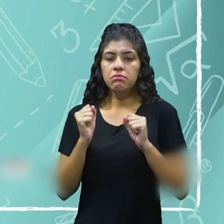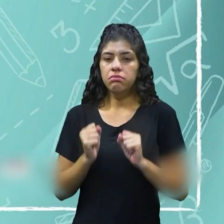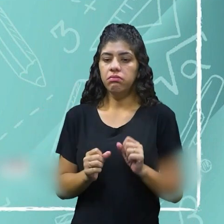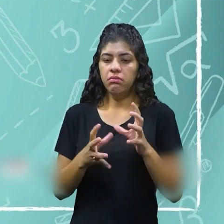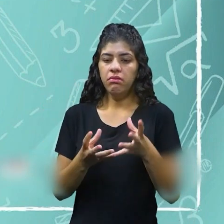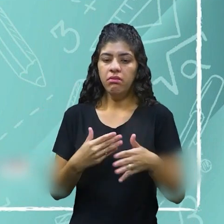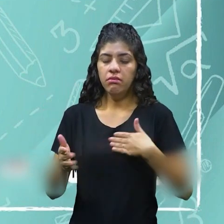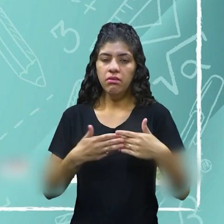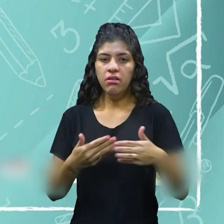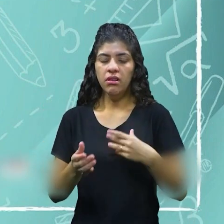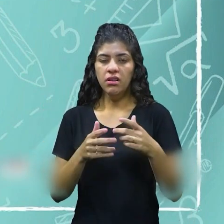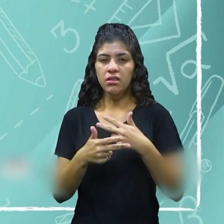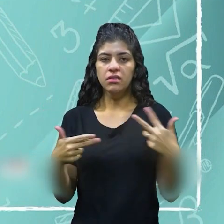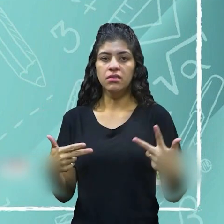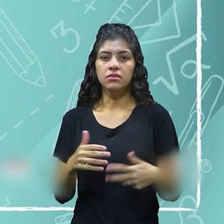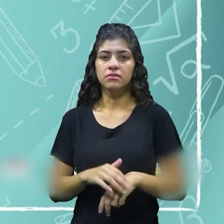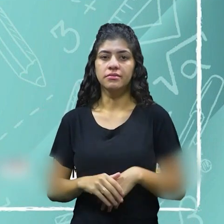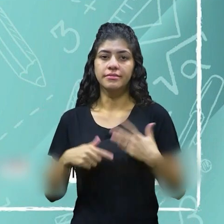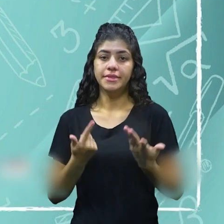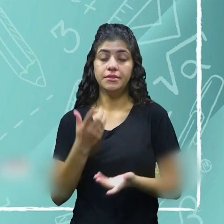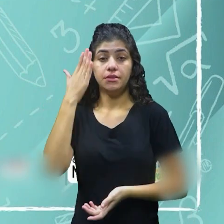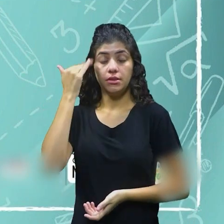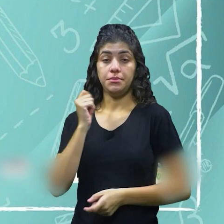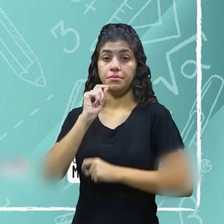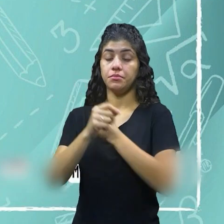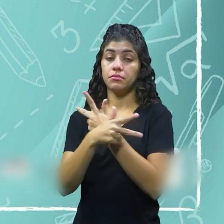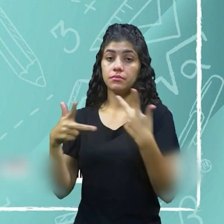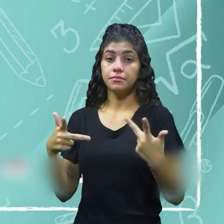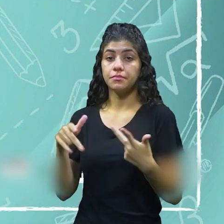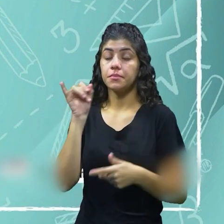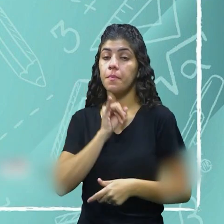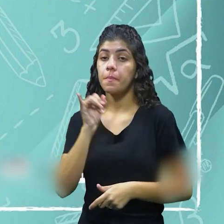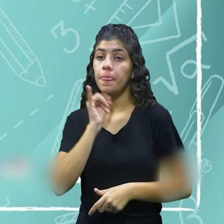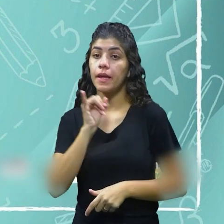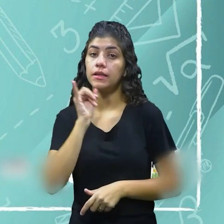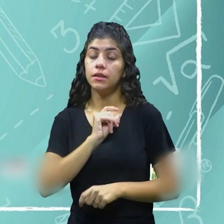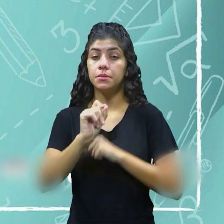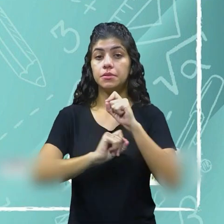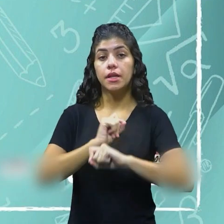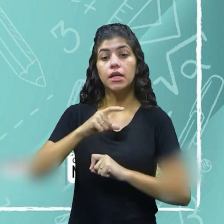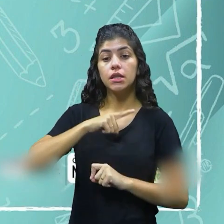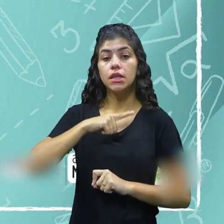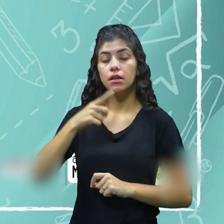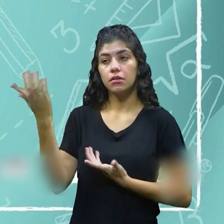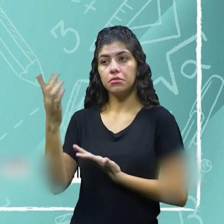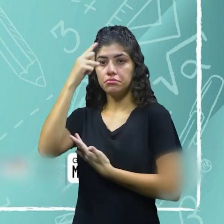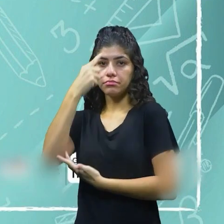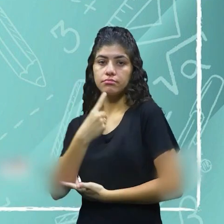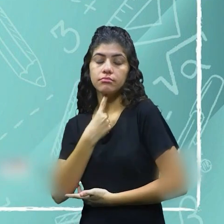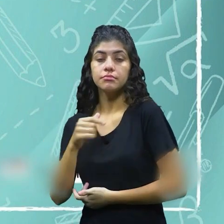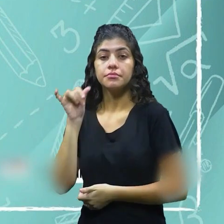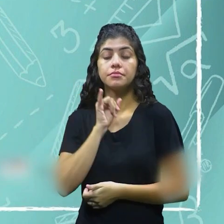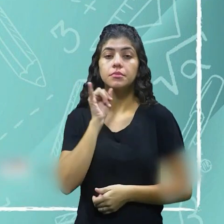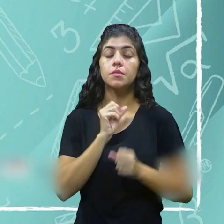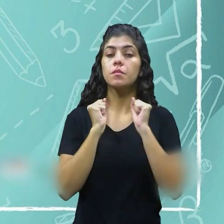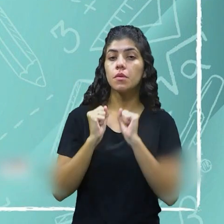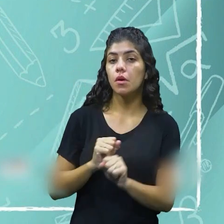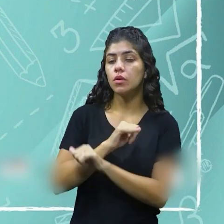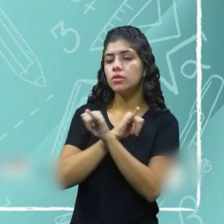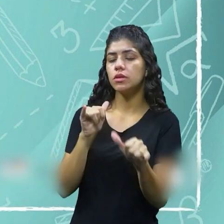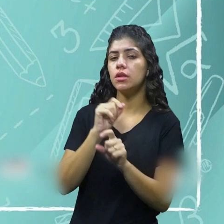como referencial. A gente percebe muito em exemplos, como a gente tem um exemplo aqui na imagem. Por exemplo, eu posso dizer